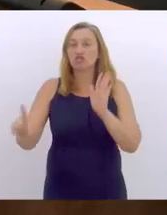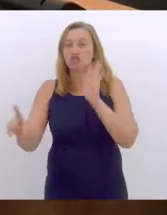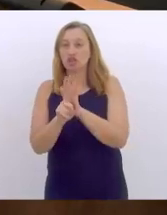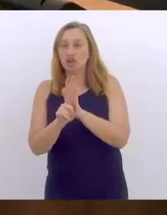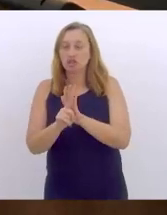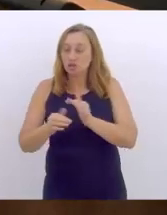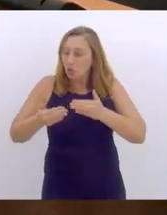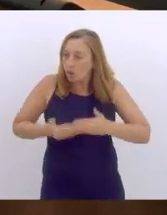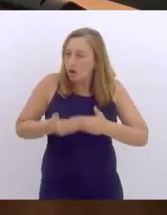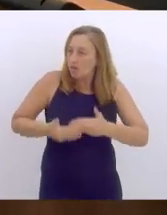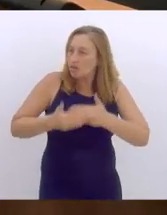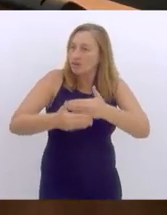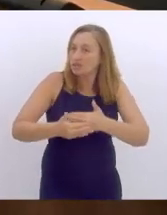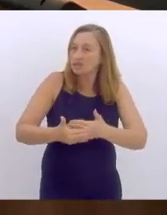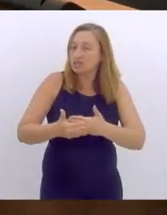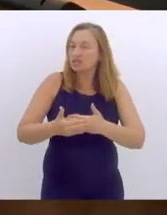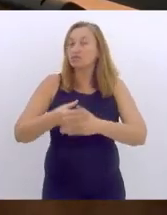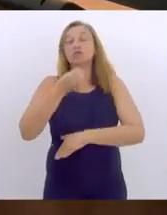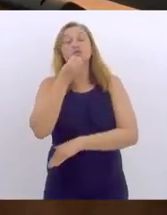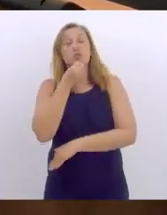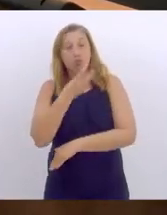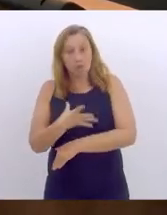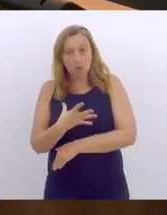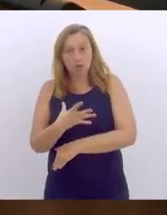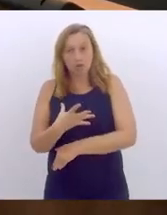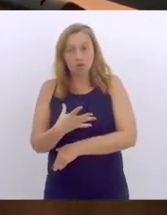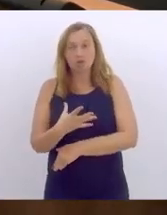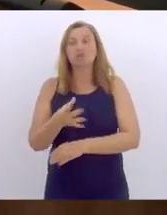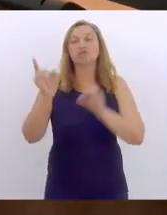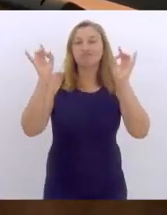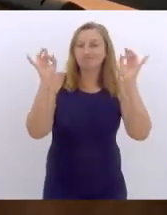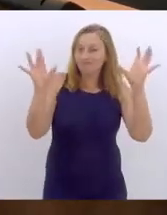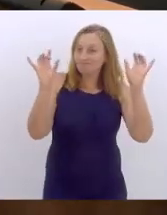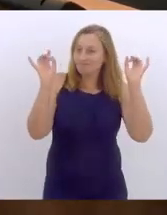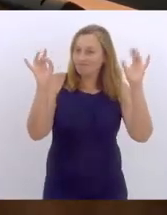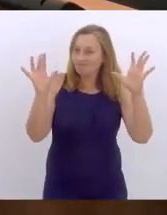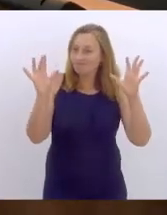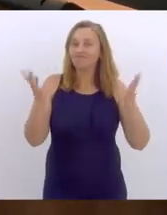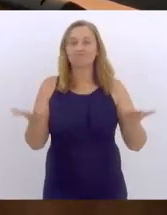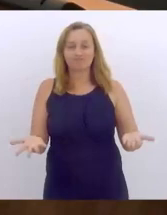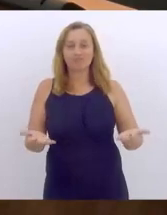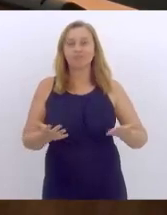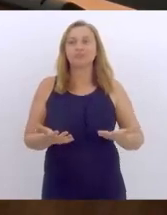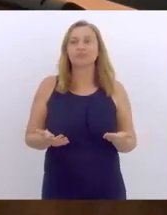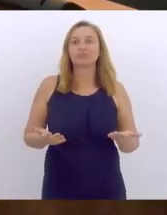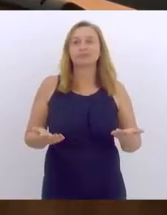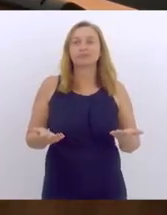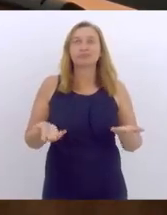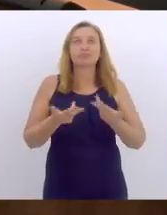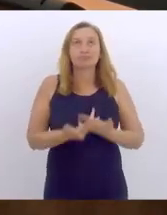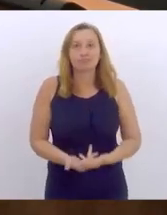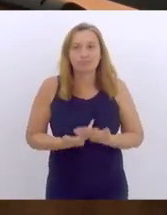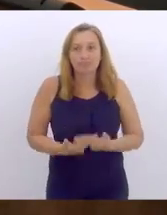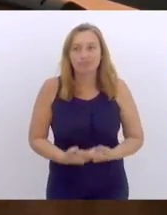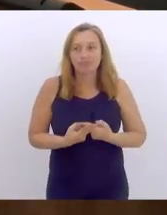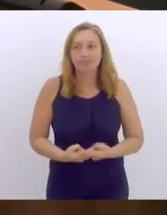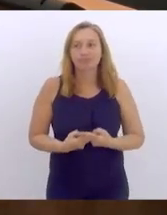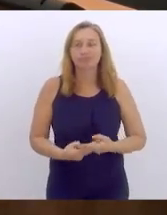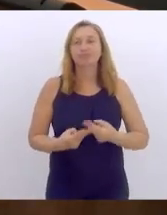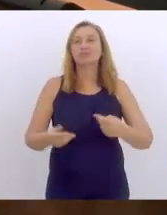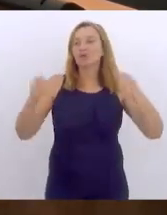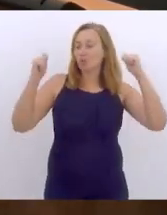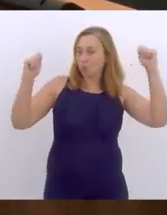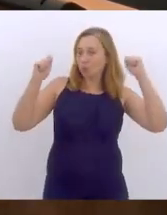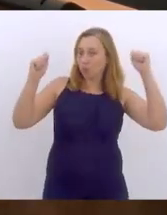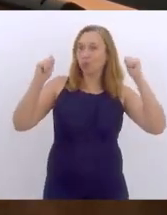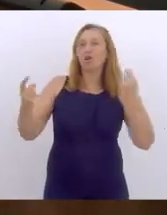teve avanços significativos, em especial com a paciência das torcidas organizadas